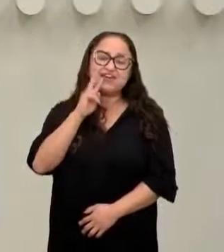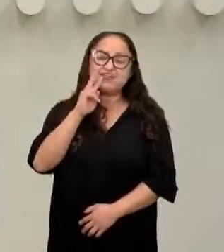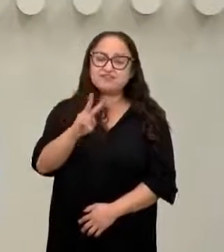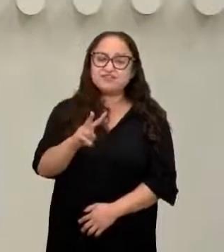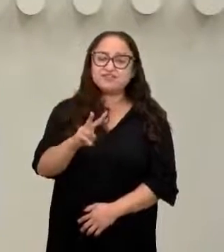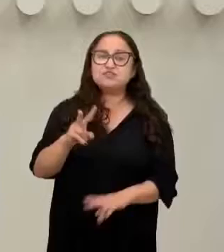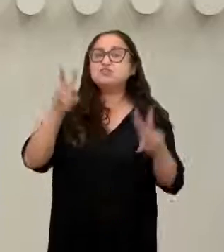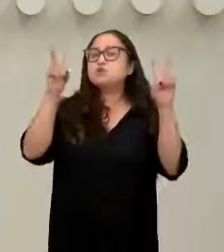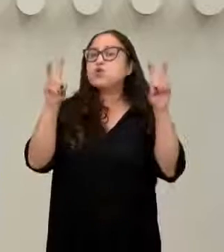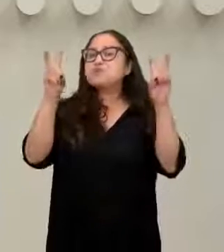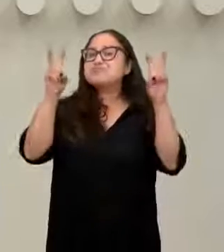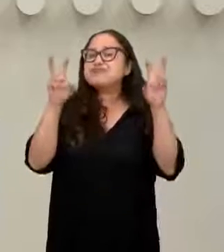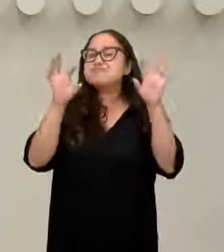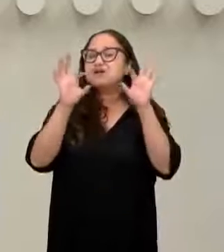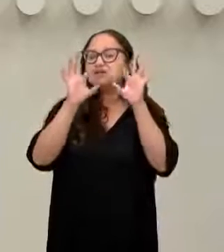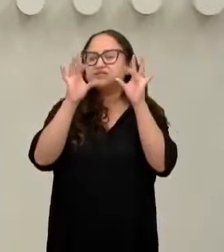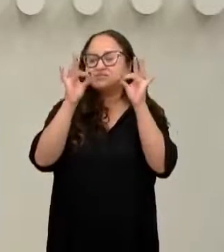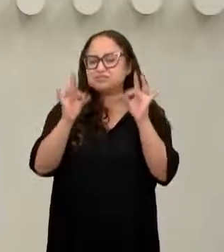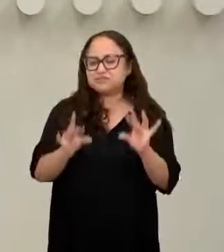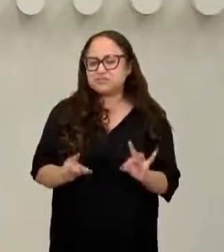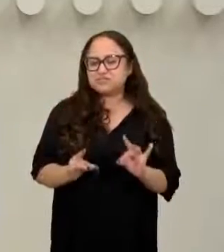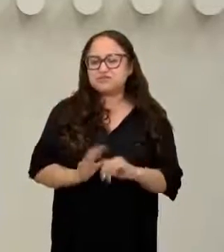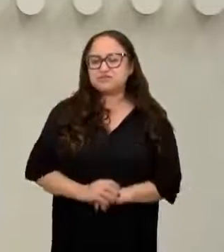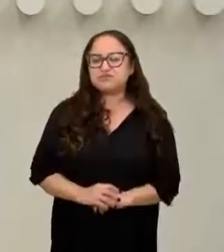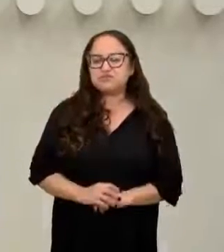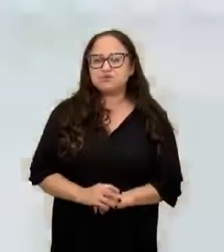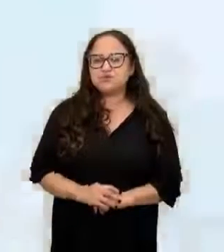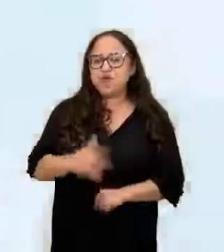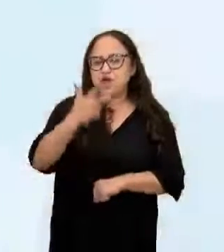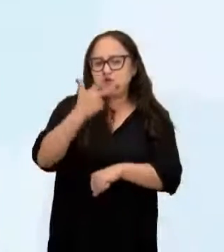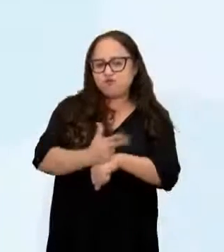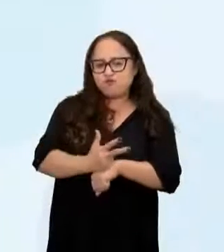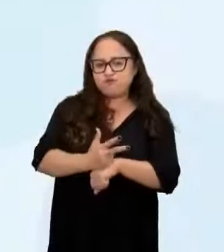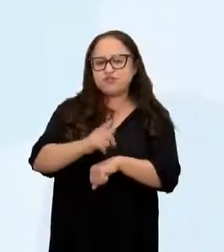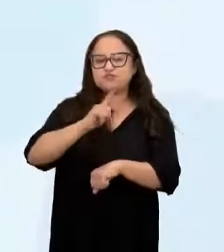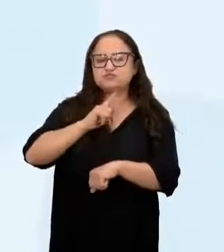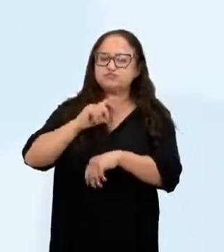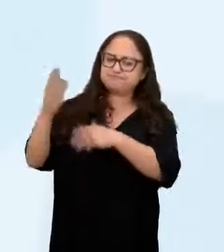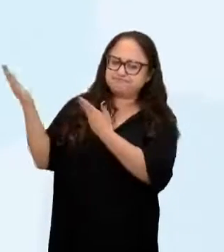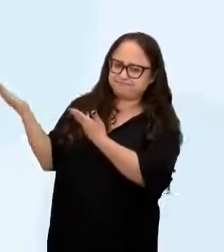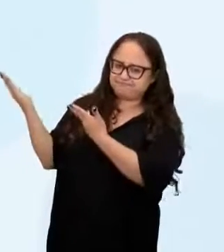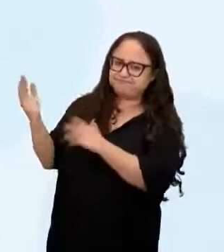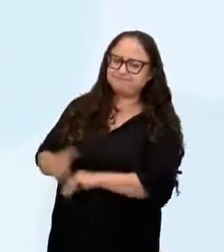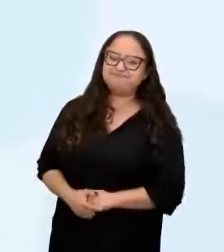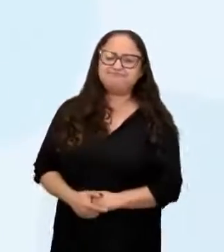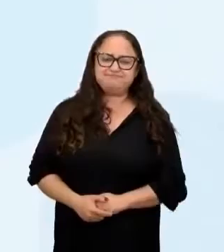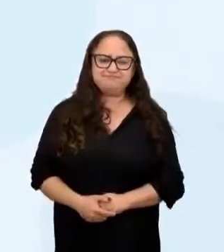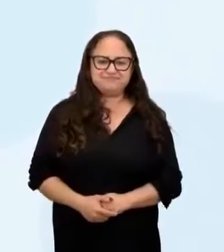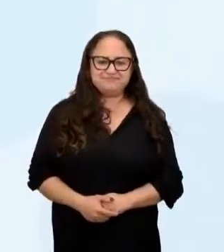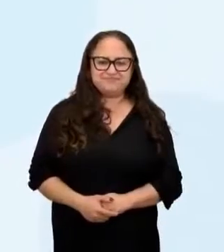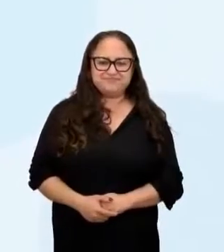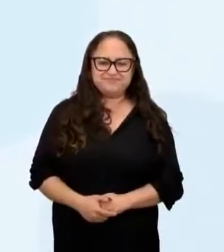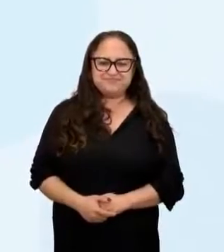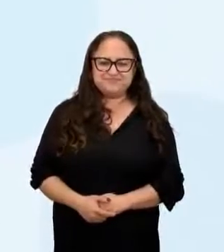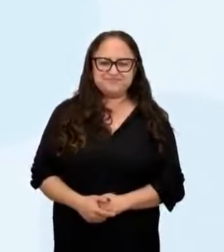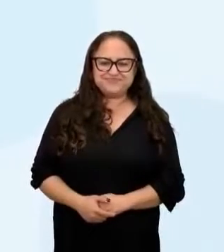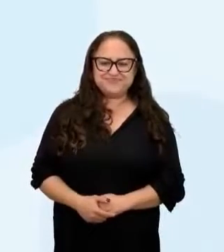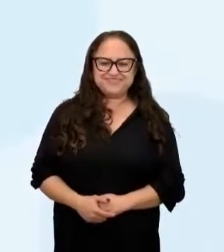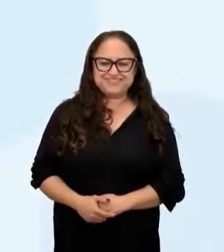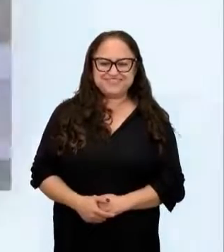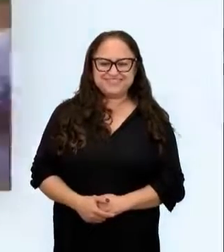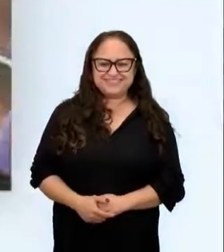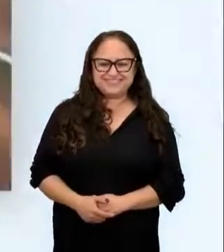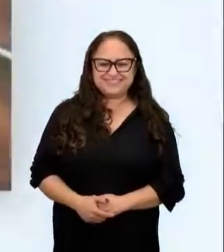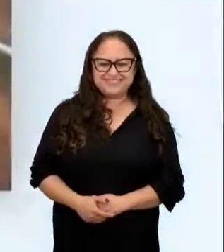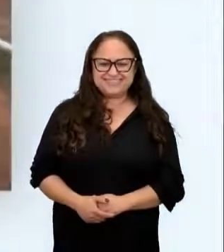assunto específico. Então, na tela, vamos começar com um vídeo que vai trazer o assunto para nós. Na tela, vídeo para vocês.